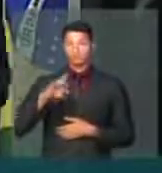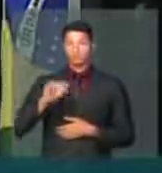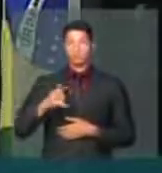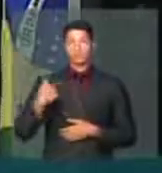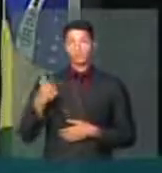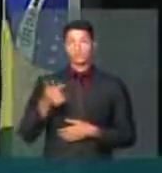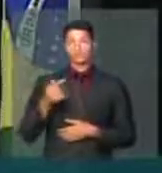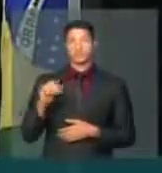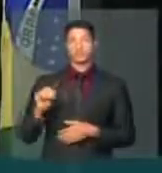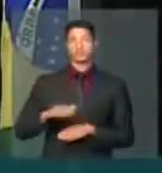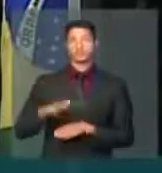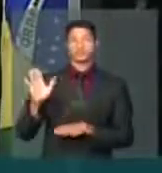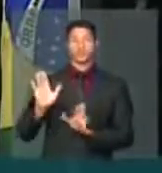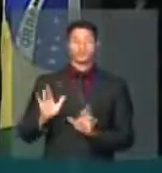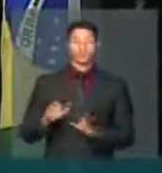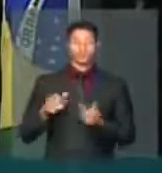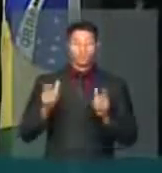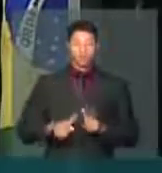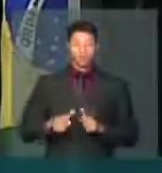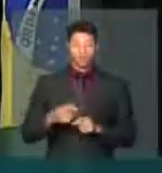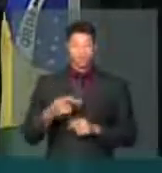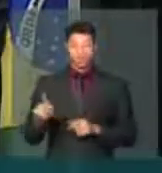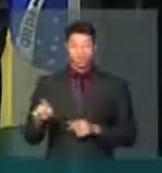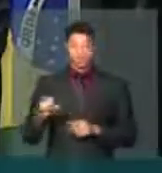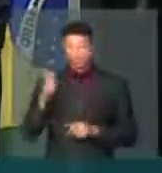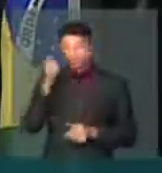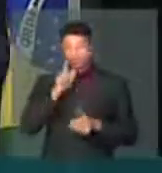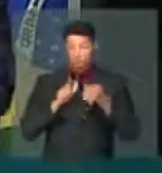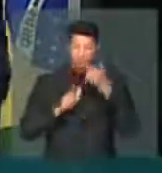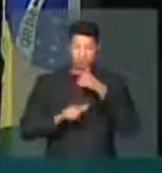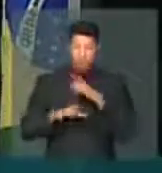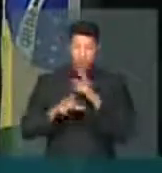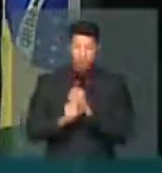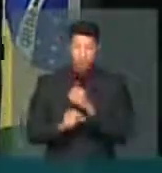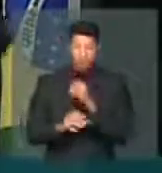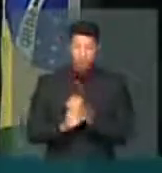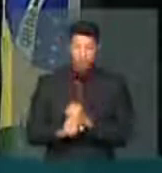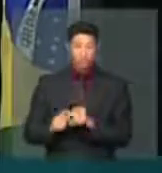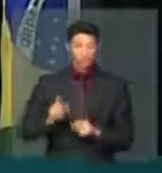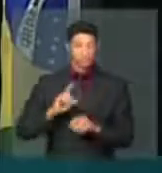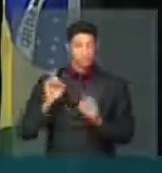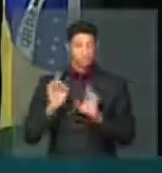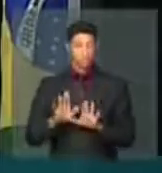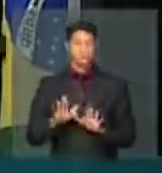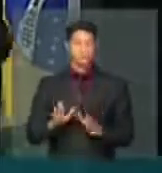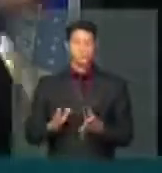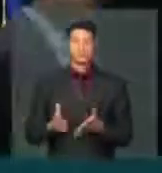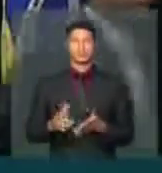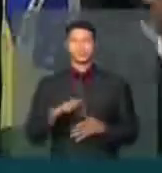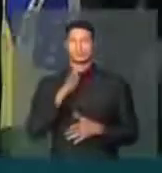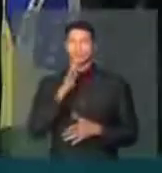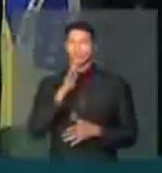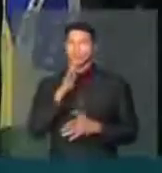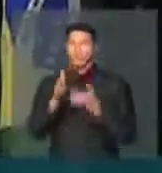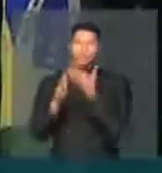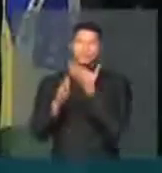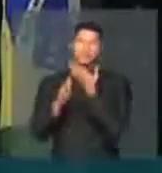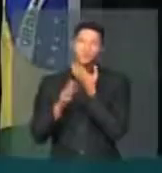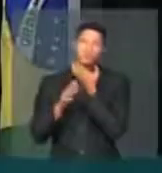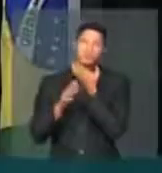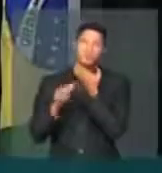dos 70 anos, onde ele consegue somar não apenas um